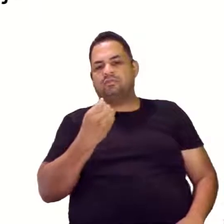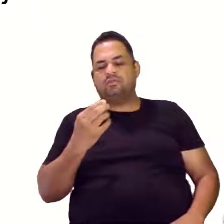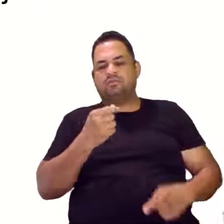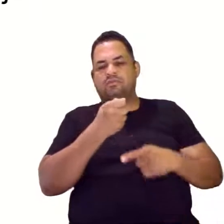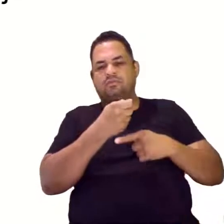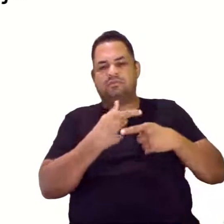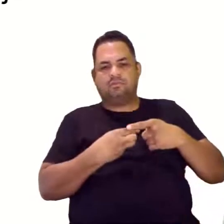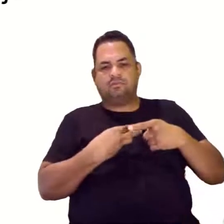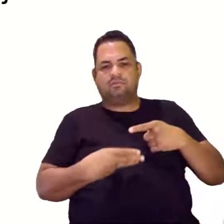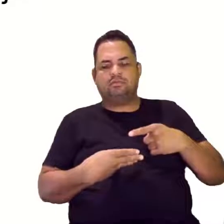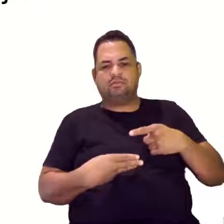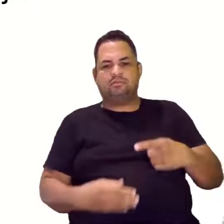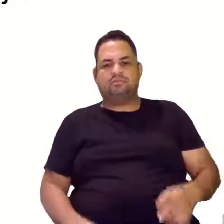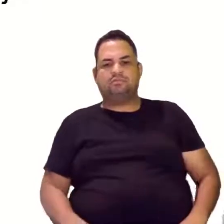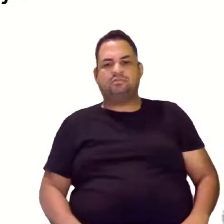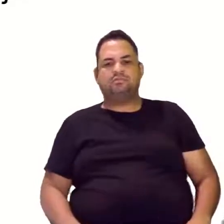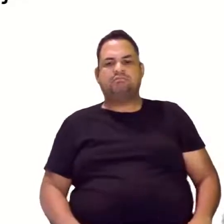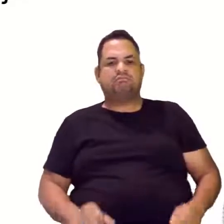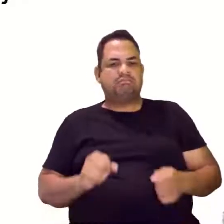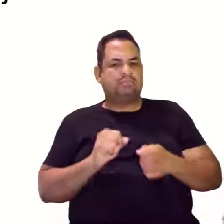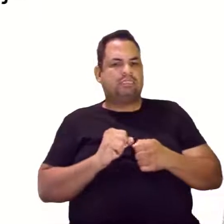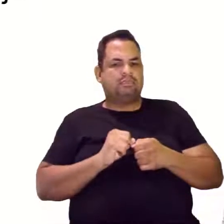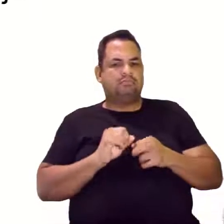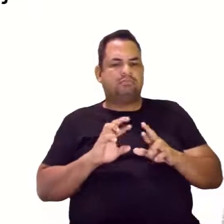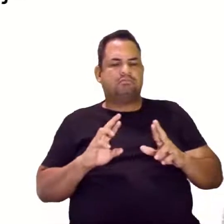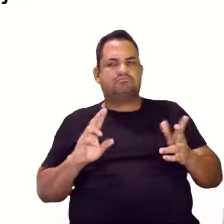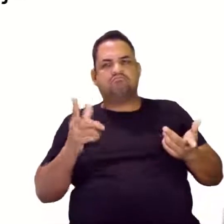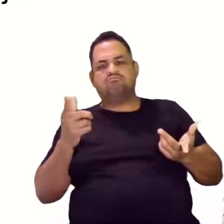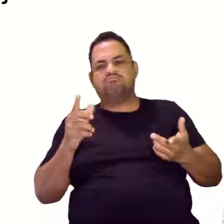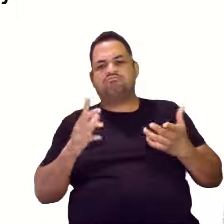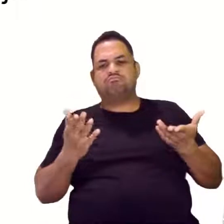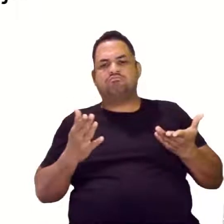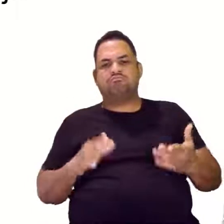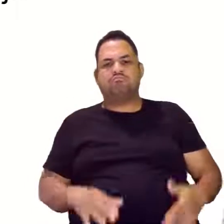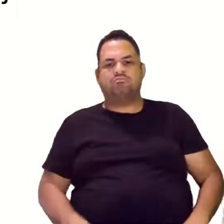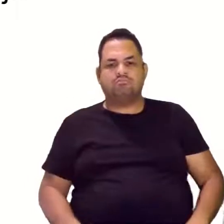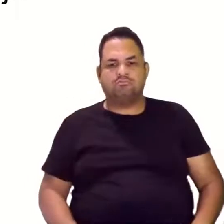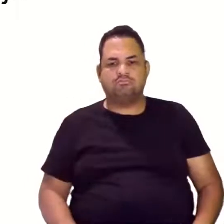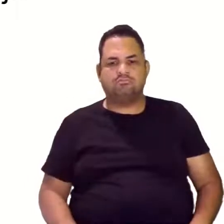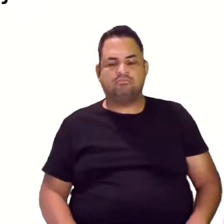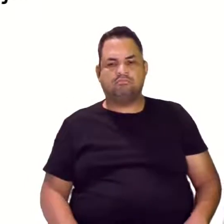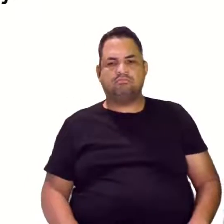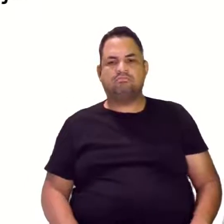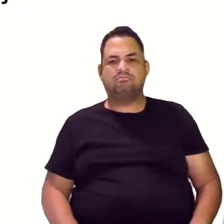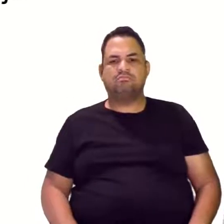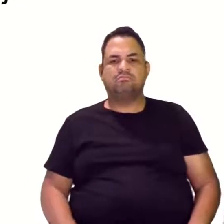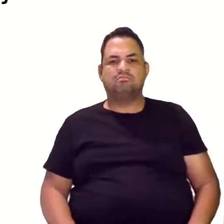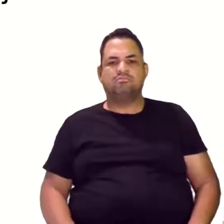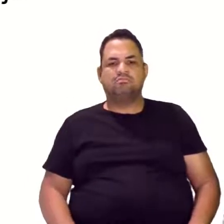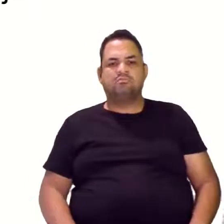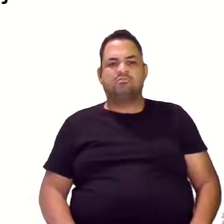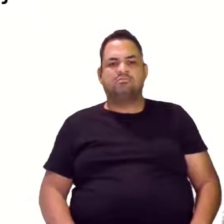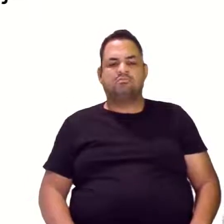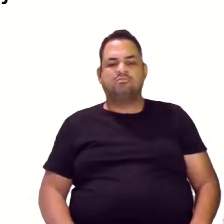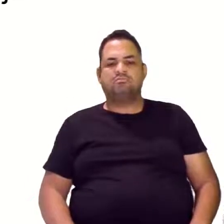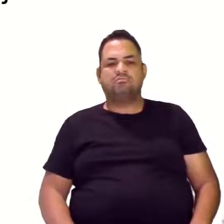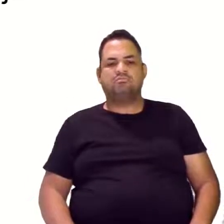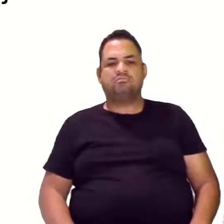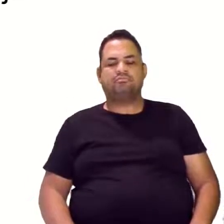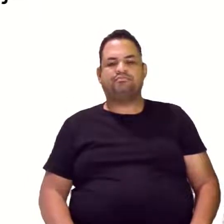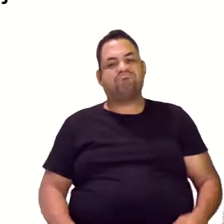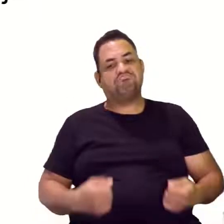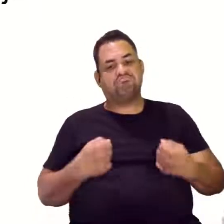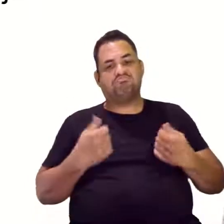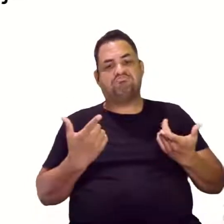dividido por 3. Ah, mas eu não faria assim, eu faria de outra forma. Eu ia multiplicar tudo de cima, depois dividir por 24. Tanto faz. Pode